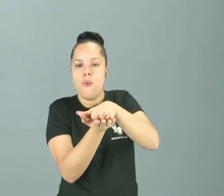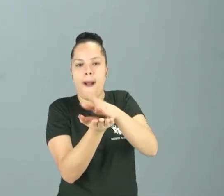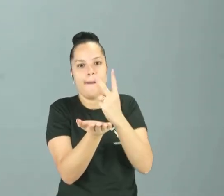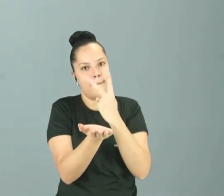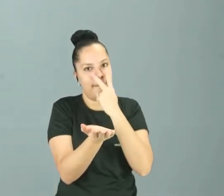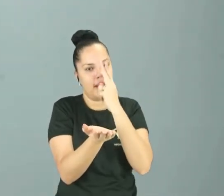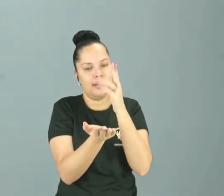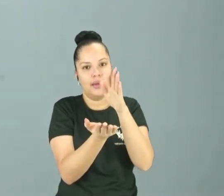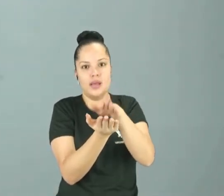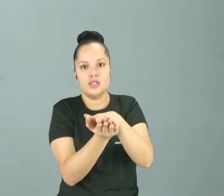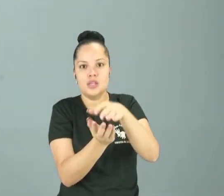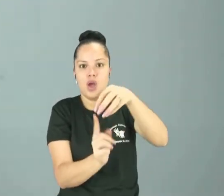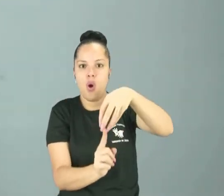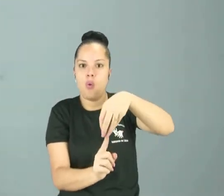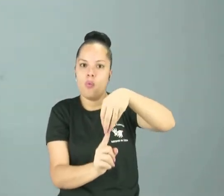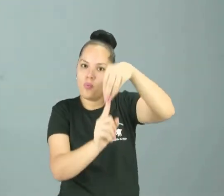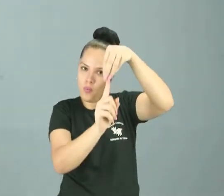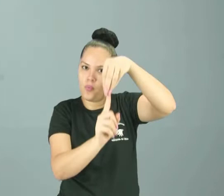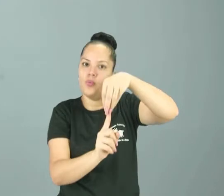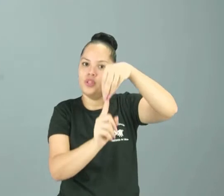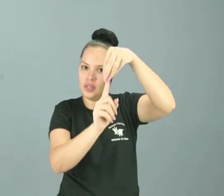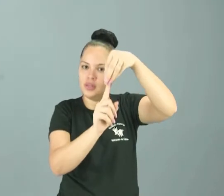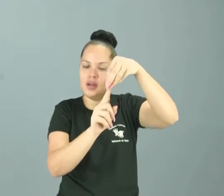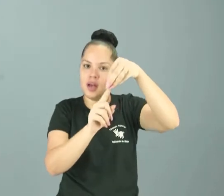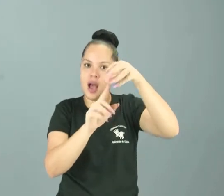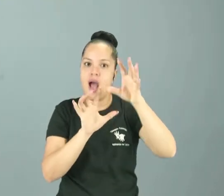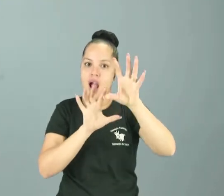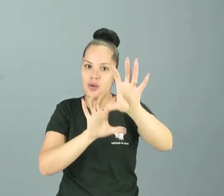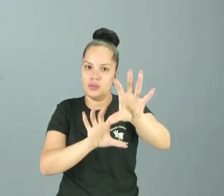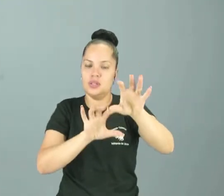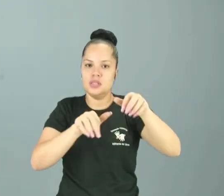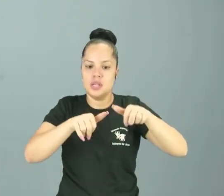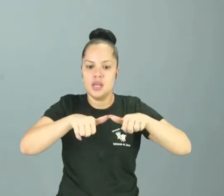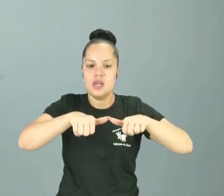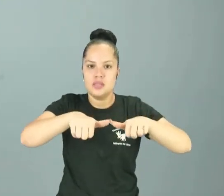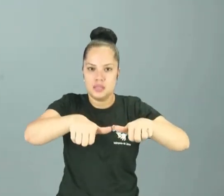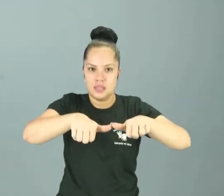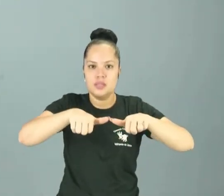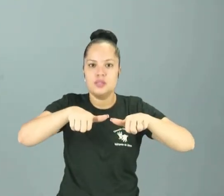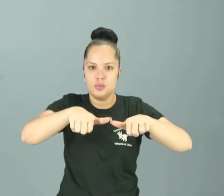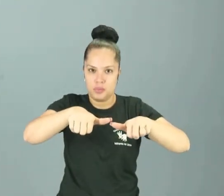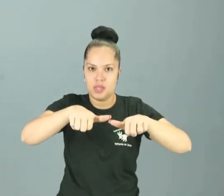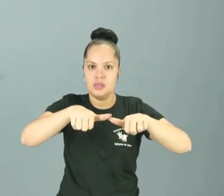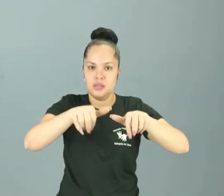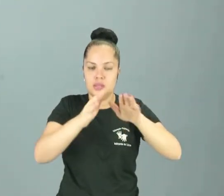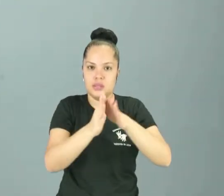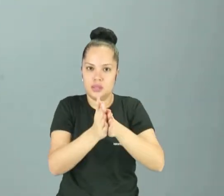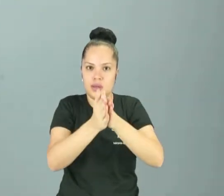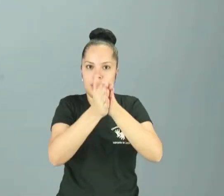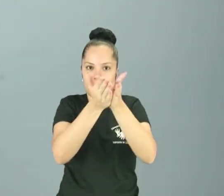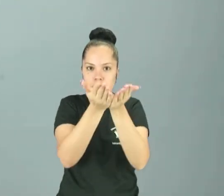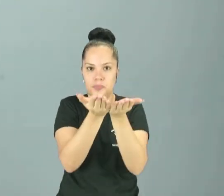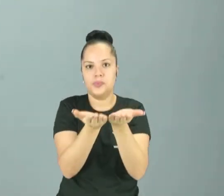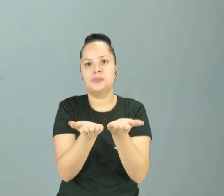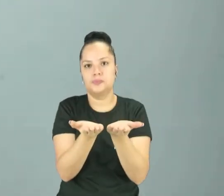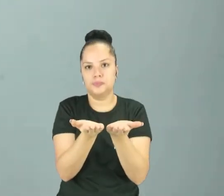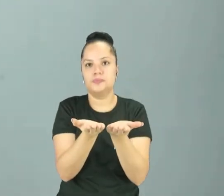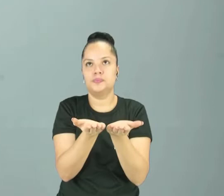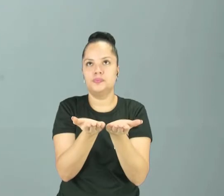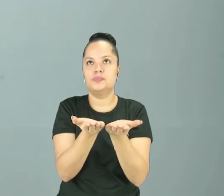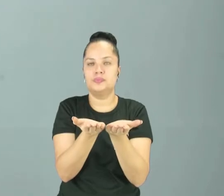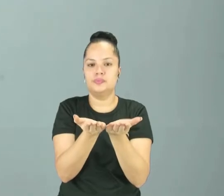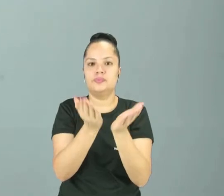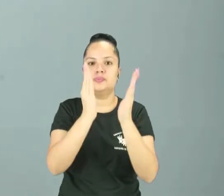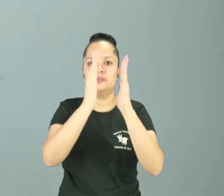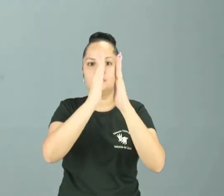confundem numa só. Então observe a simetria aqui, ó. Eu estou refletindo essa mão em relação a essa reta aqui e obtenho, né,